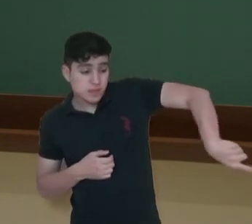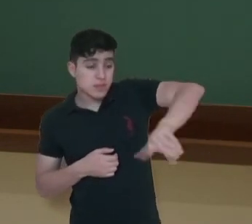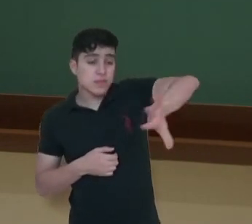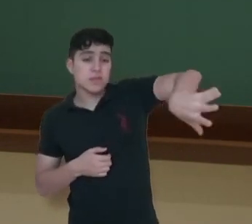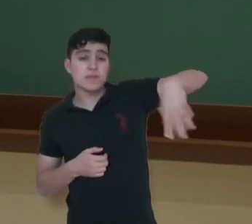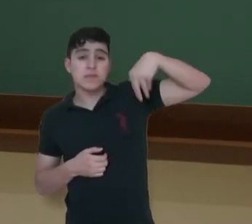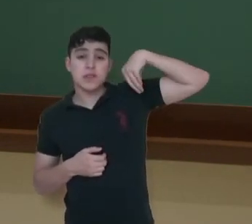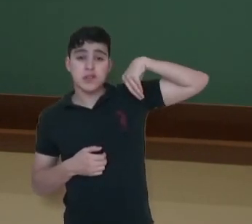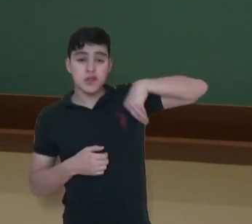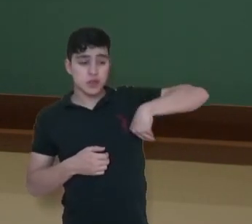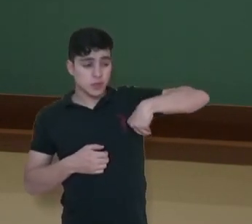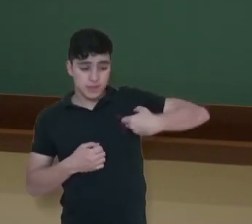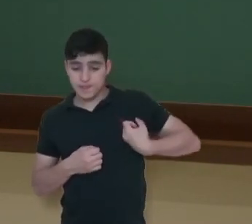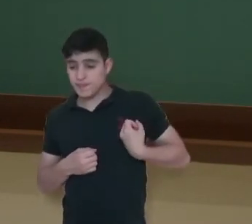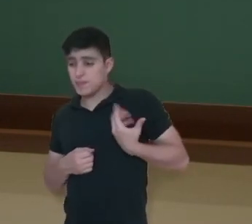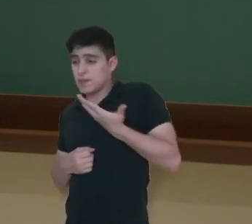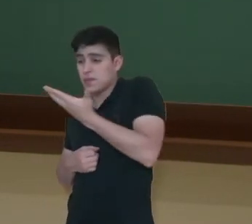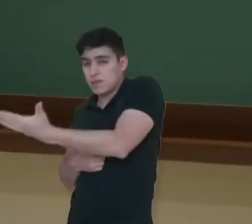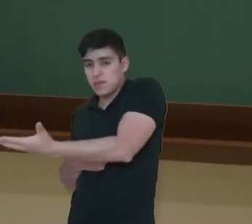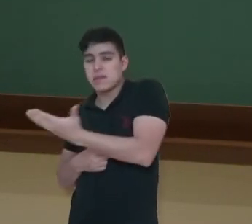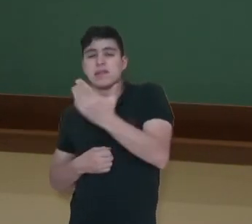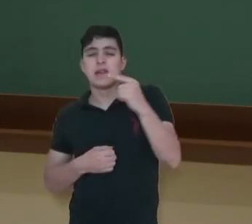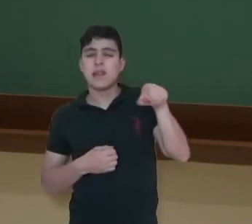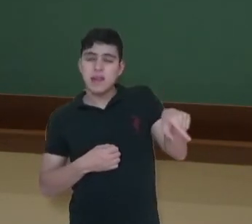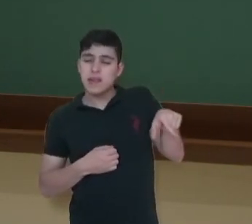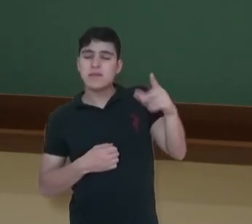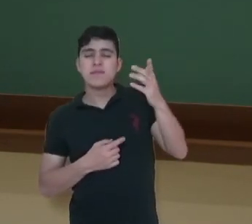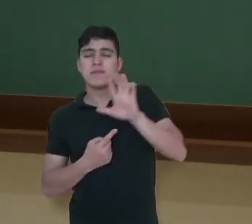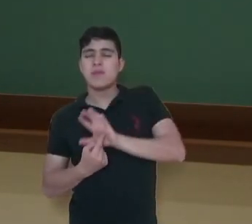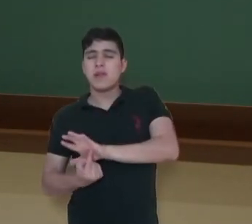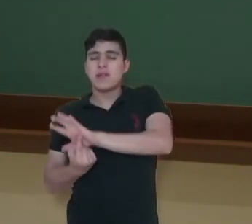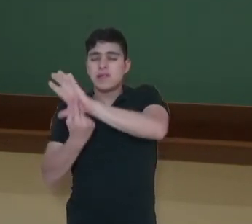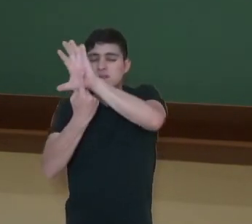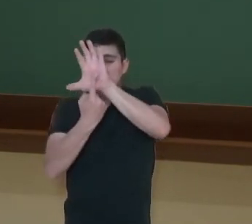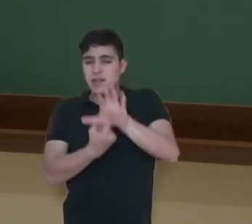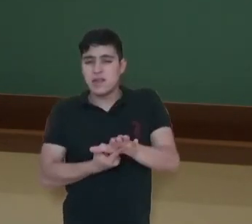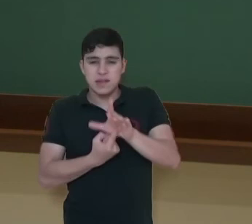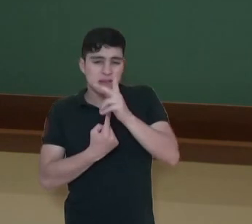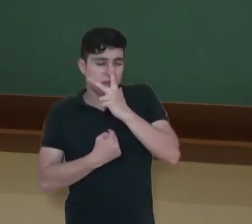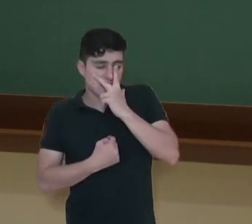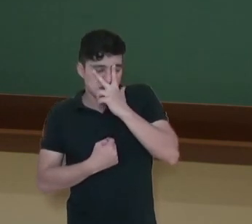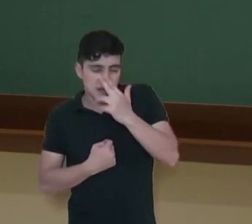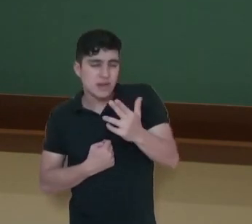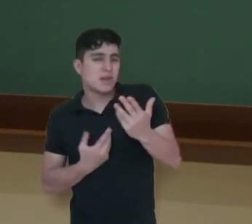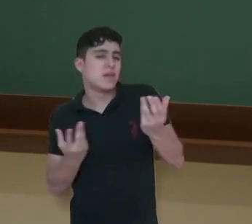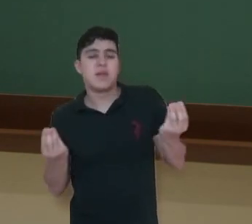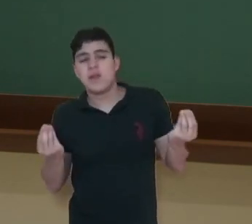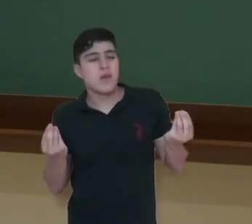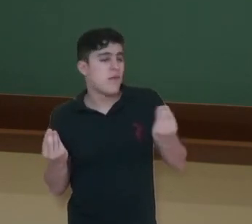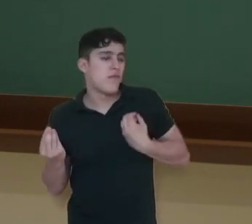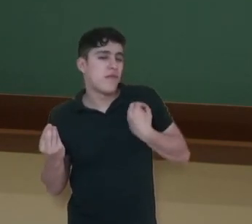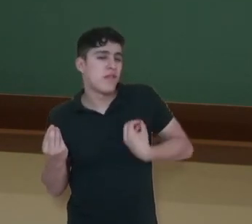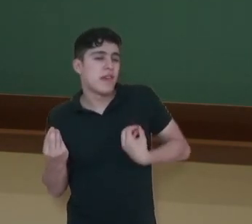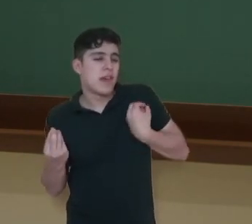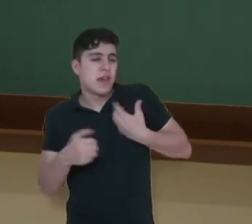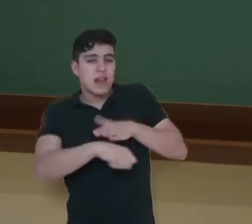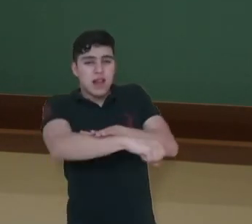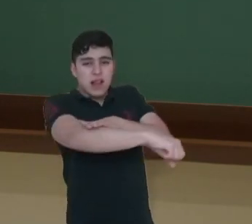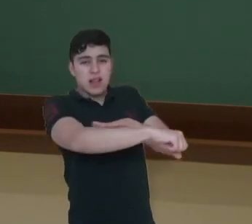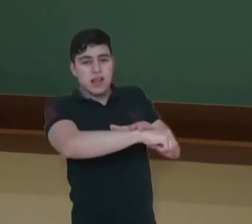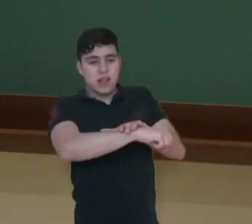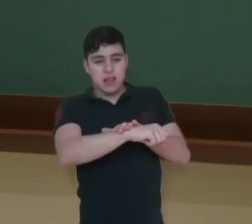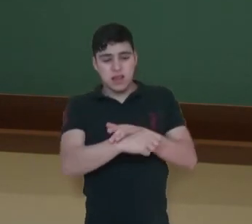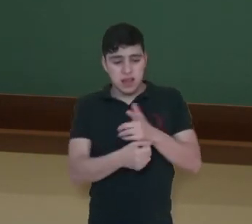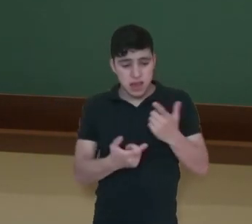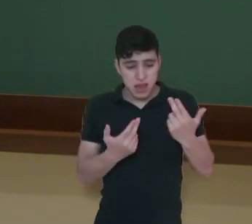daquela pessoa, daquela casa que ele vive naquele contexto. Então ele vai mostrando isso. Ele vai mostrando a questão de como é a sua vivência, como é que é a sua relação